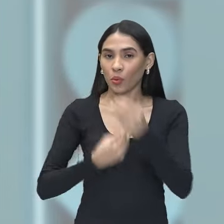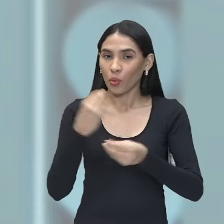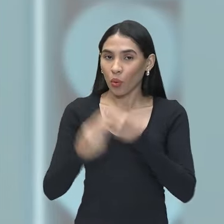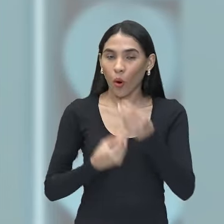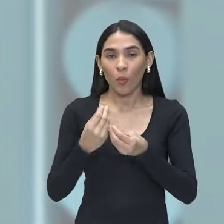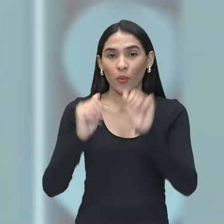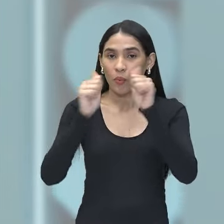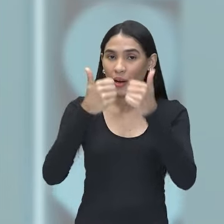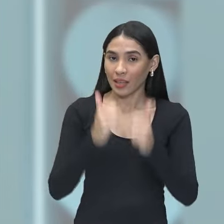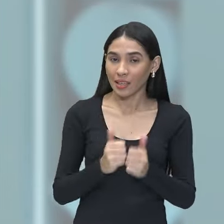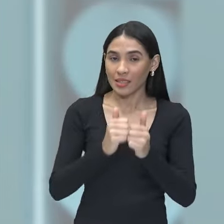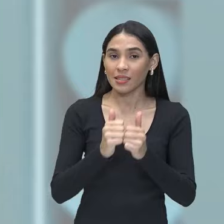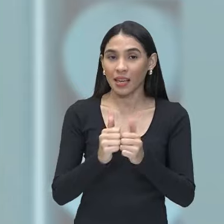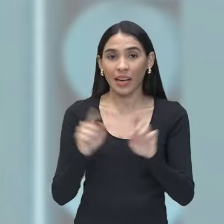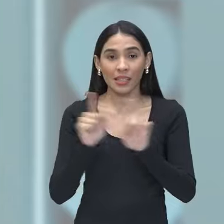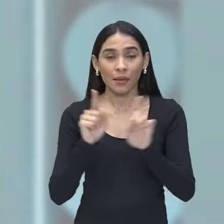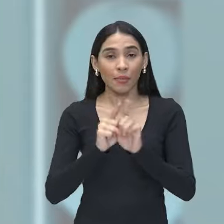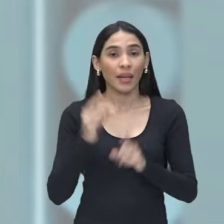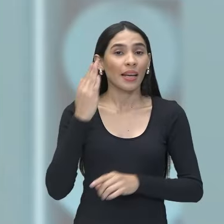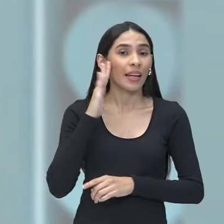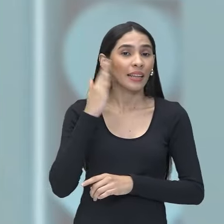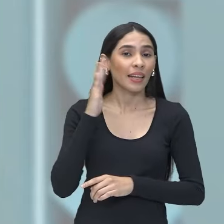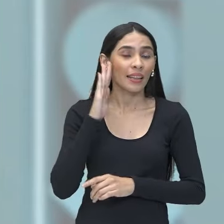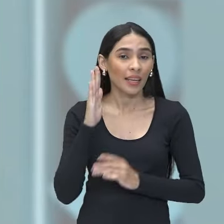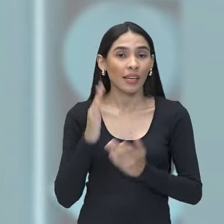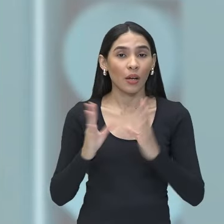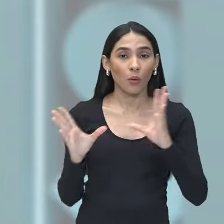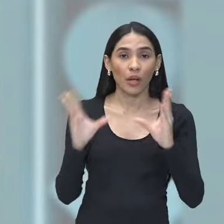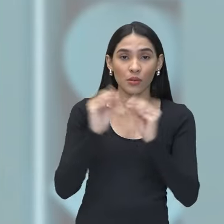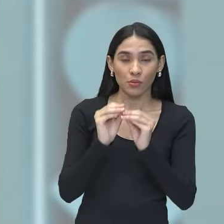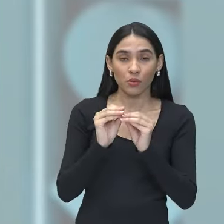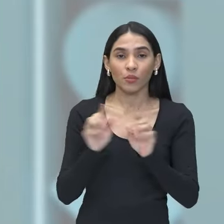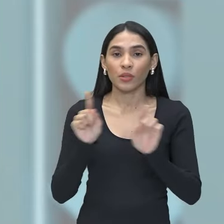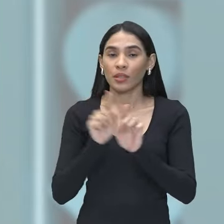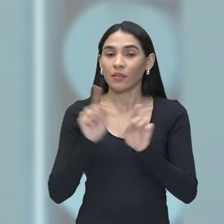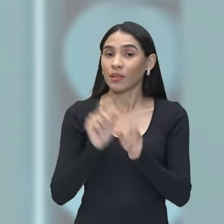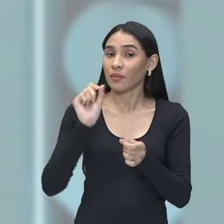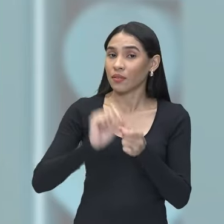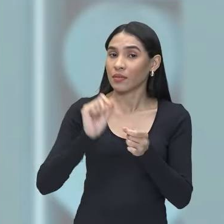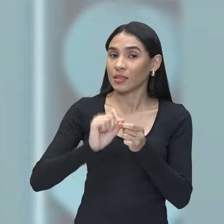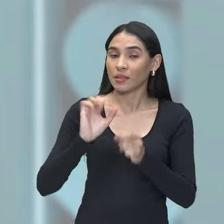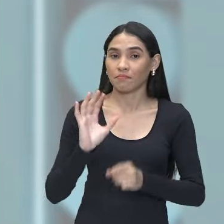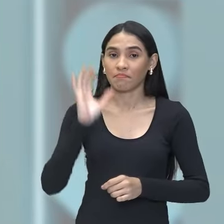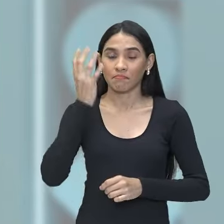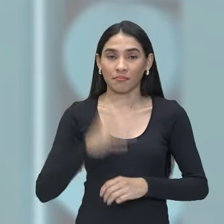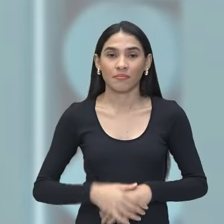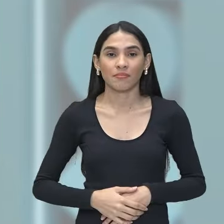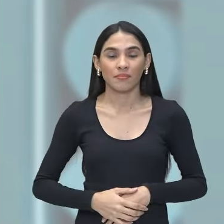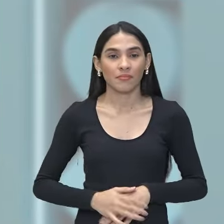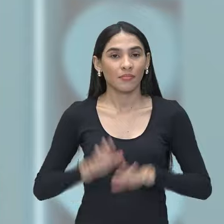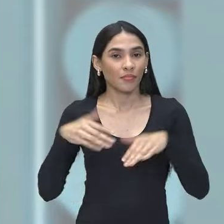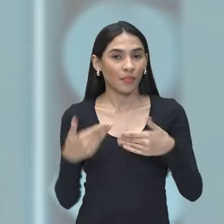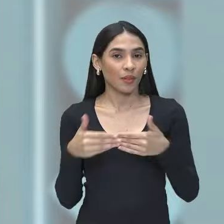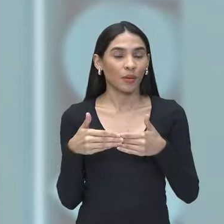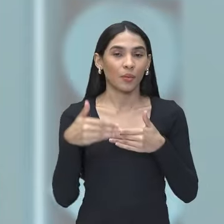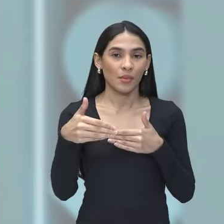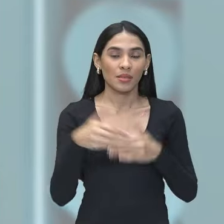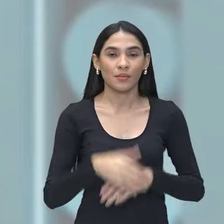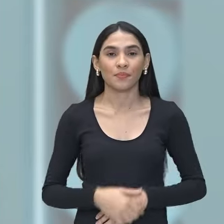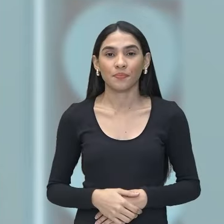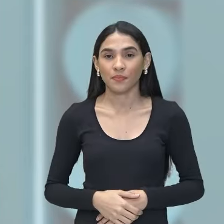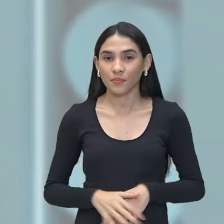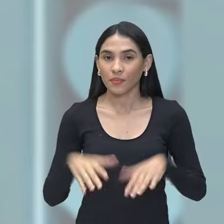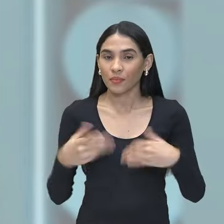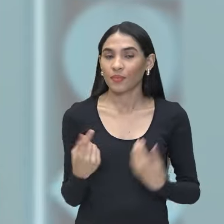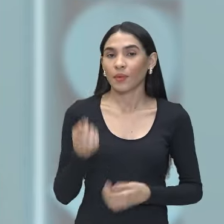proceder a este gênero textual e fazê-lo acontecer, né? Então, para começo de conversa,